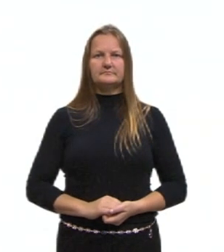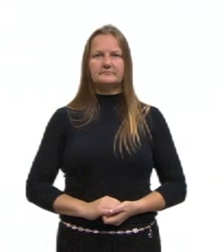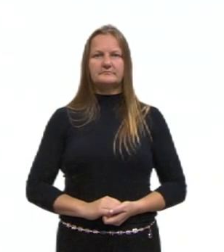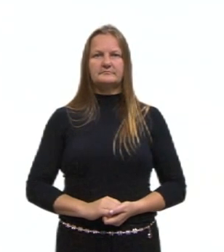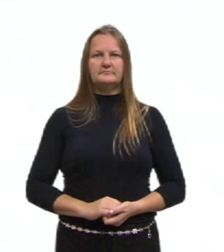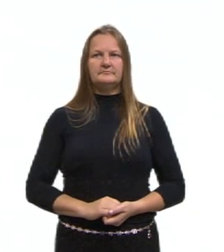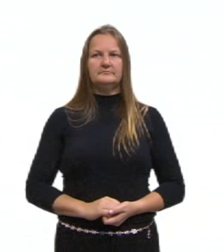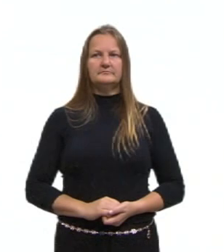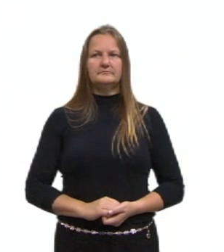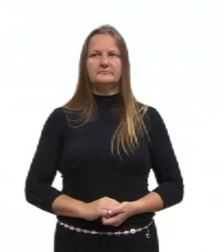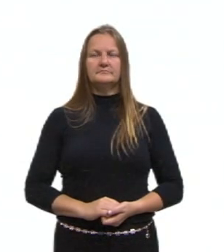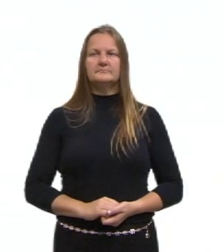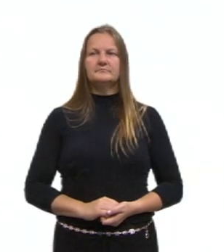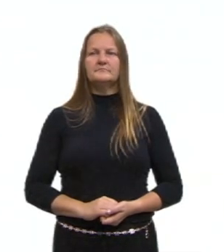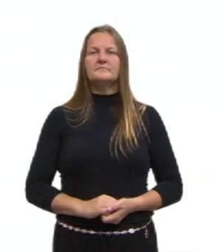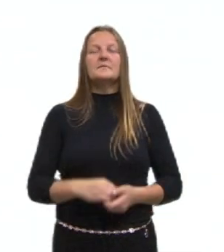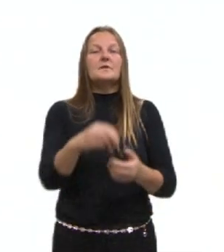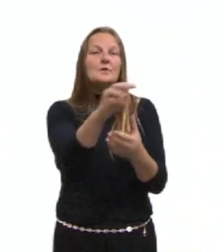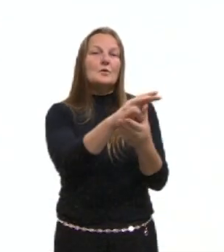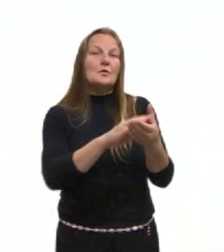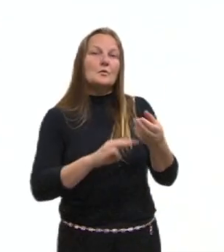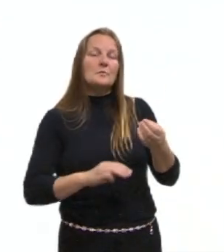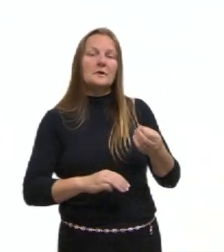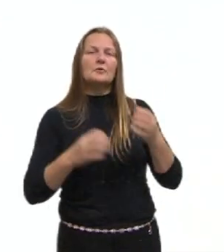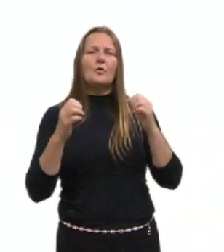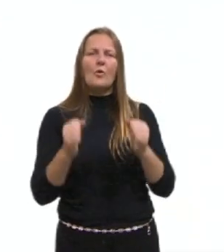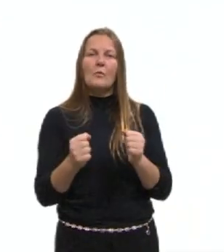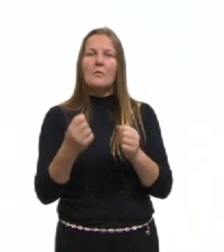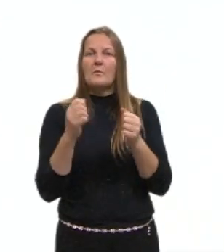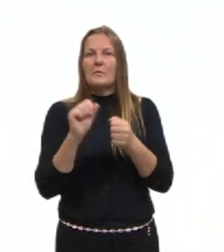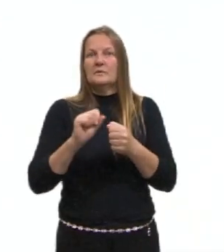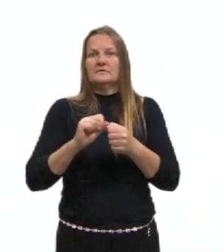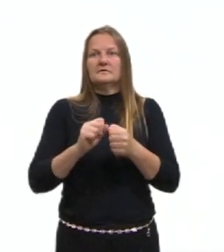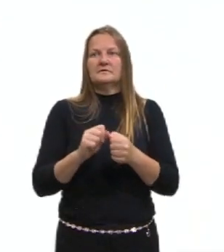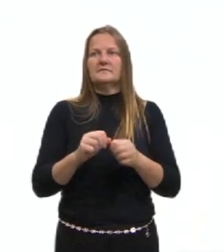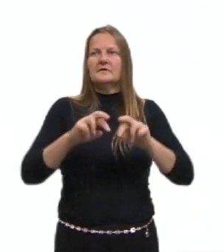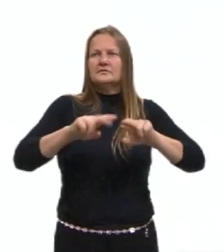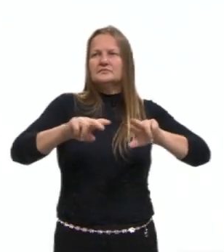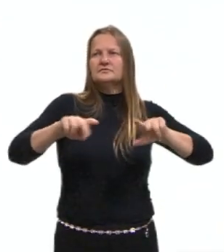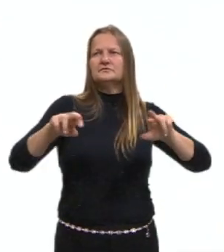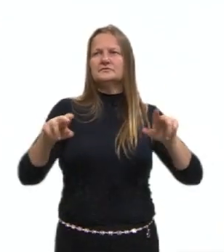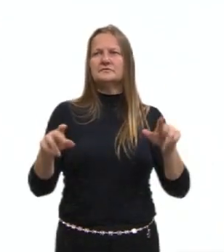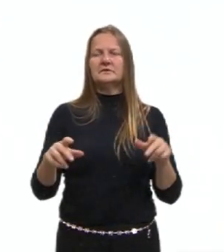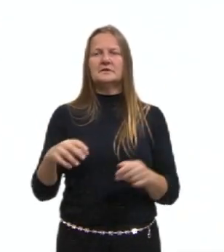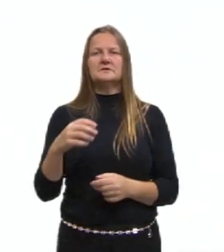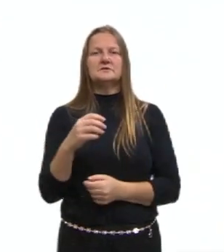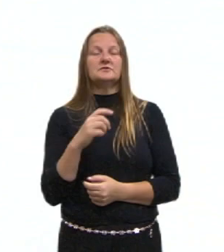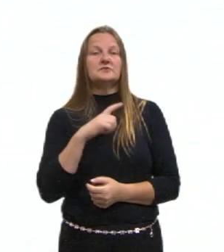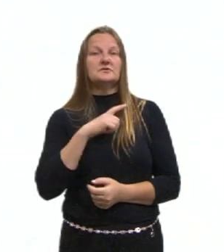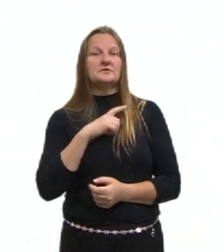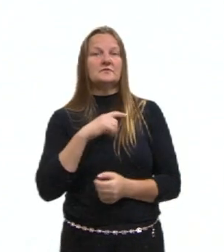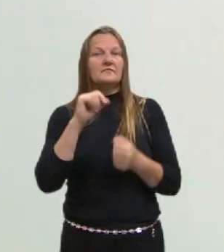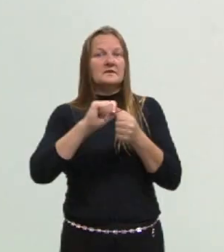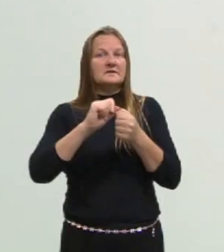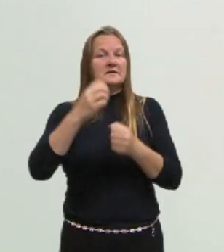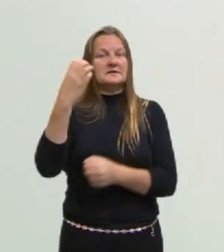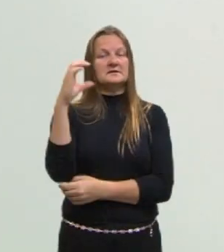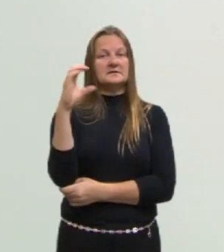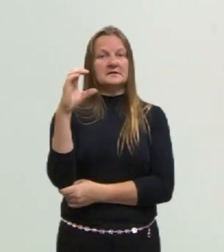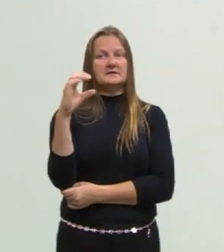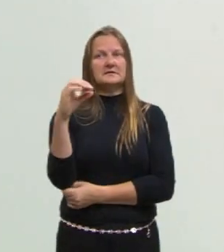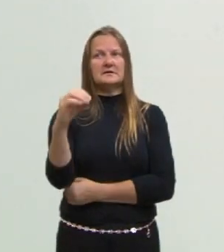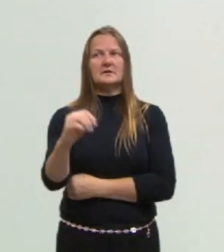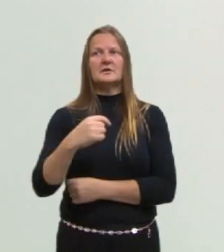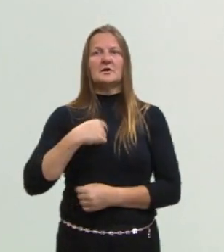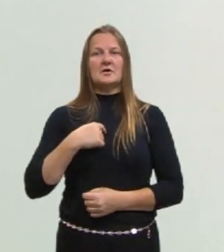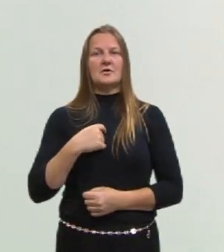Bom, e esses métodos, né, como que pode ser? As diferenças, os tipos diferentes de fazer ciência, né? Não é porque